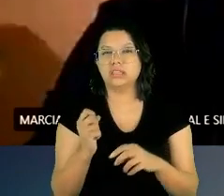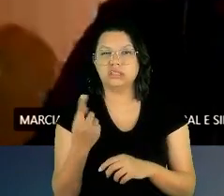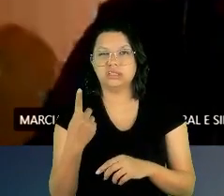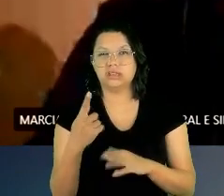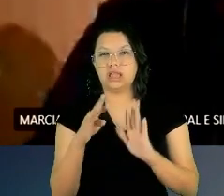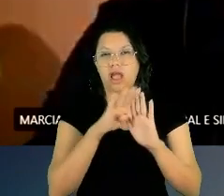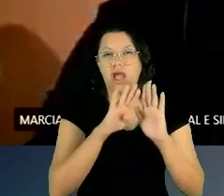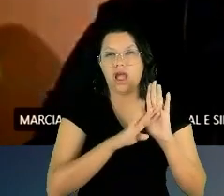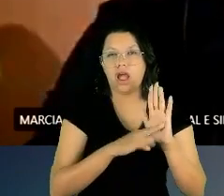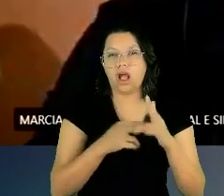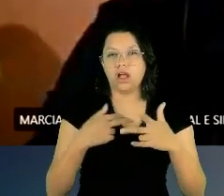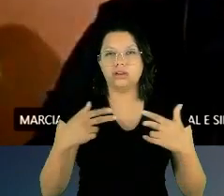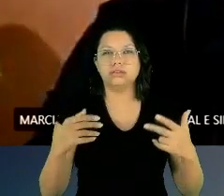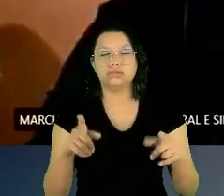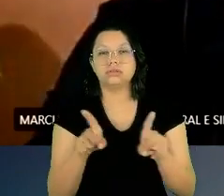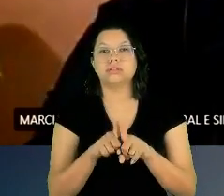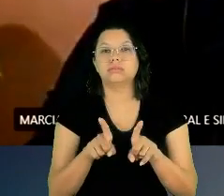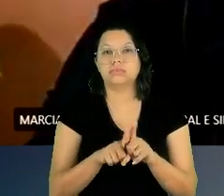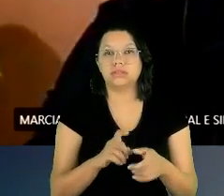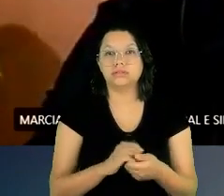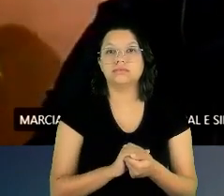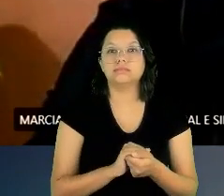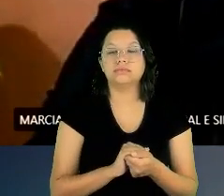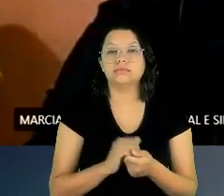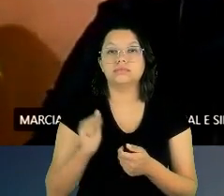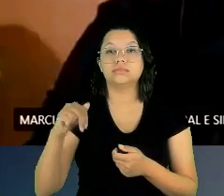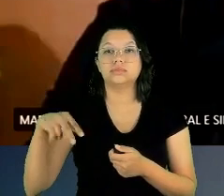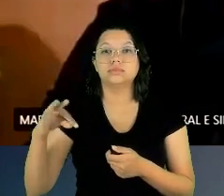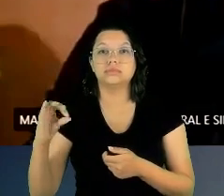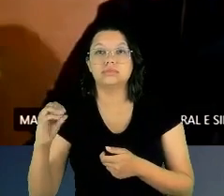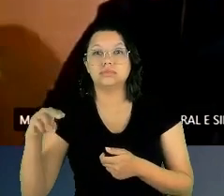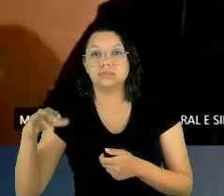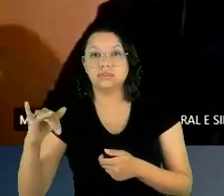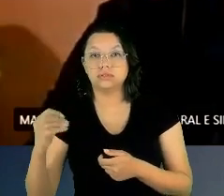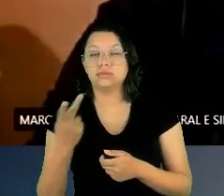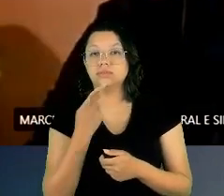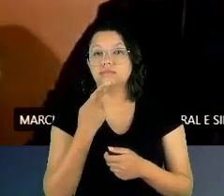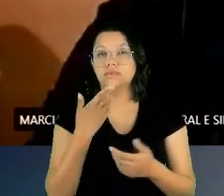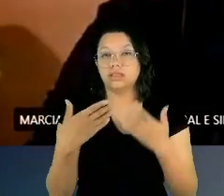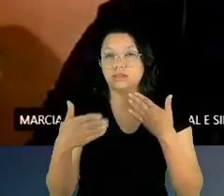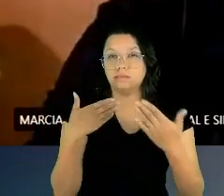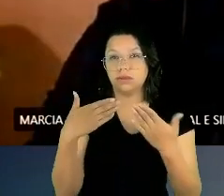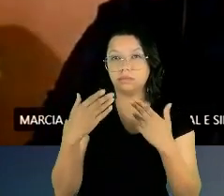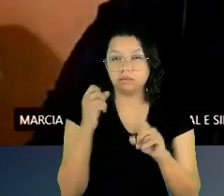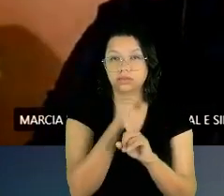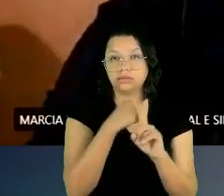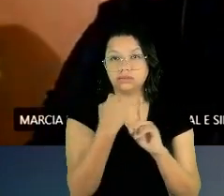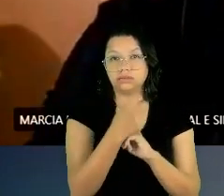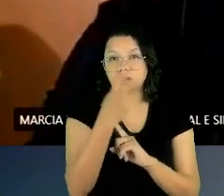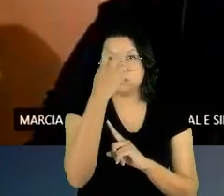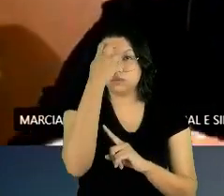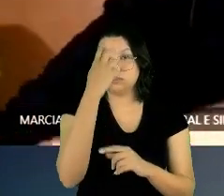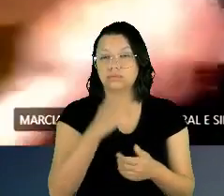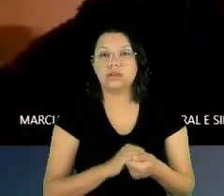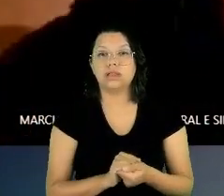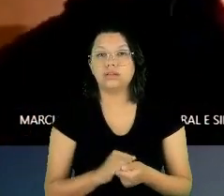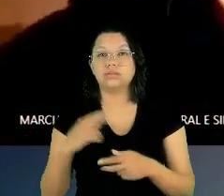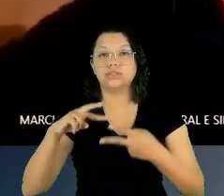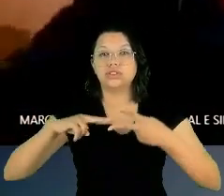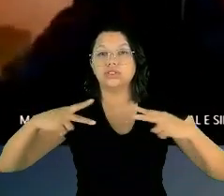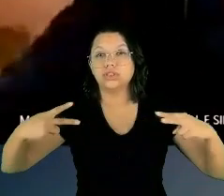vai falar A Estranha Ordem das Coisas, também do Antônio Damasio, que ele vai falar dessa interação